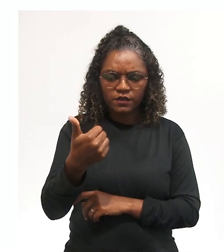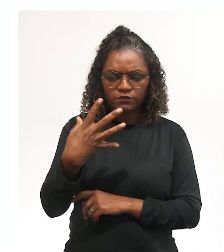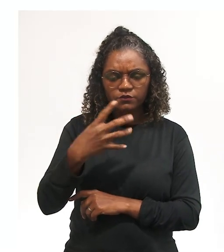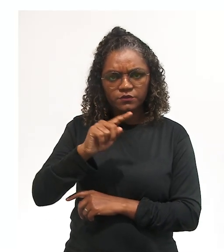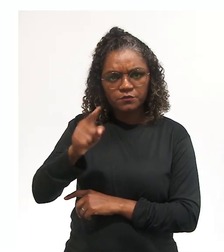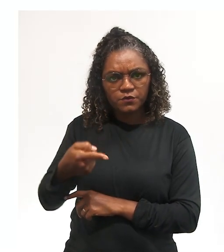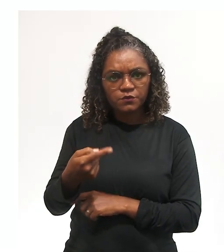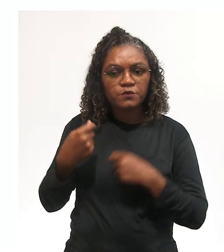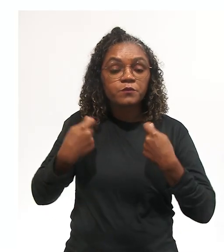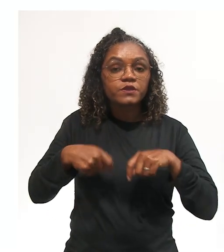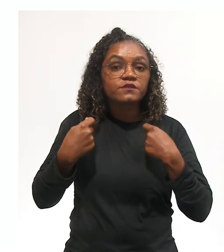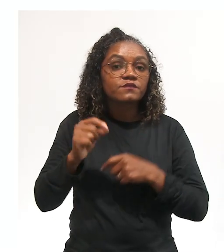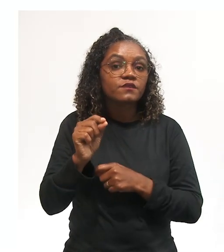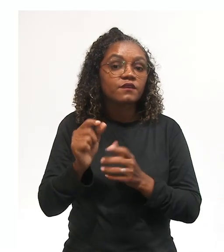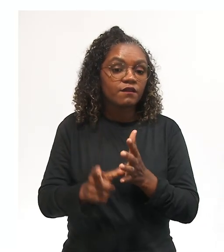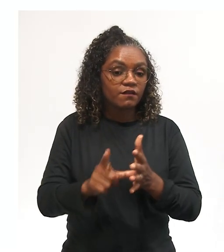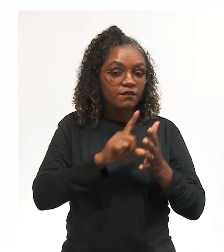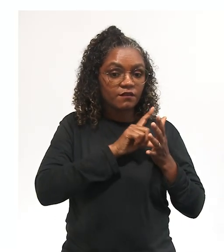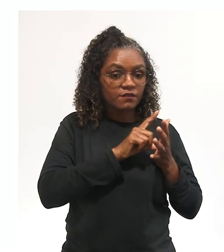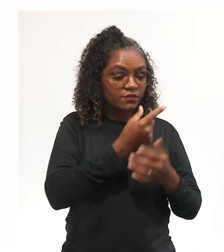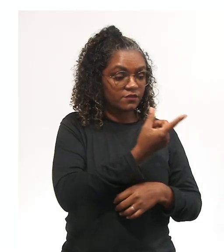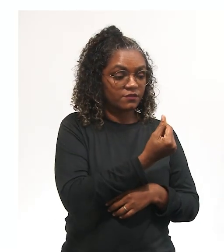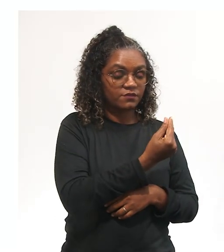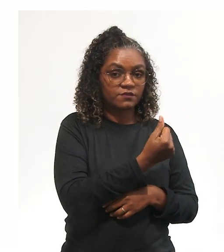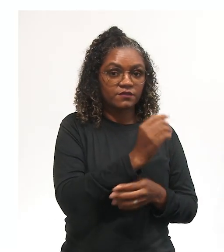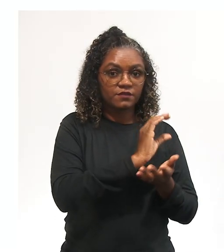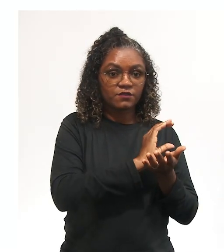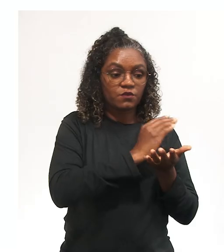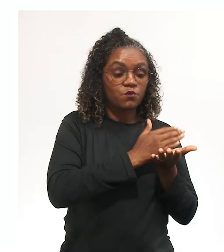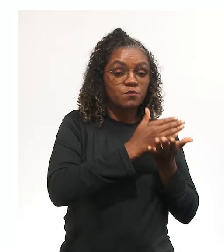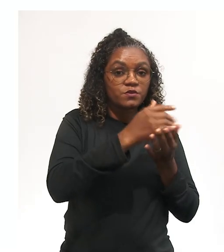você precisa, então, pegar um capital de